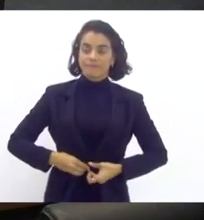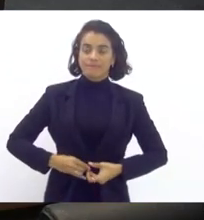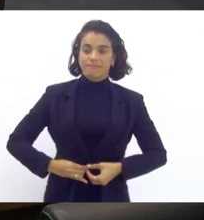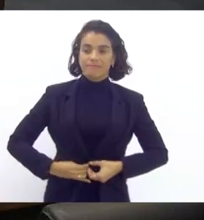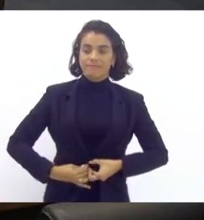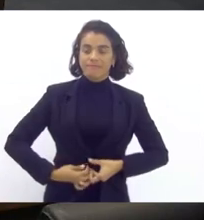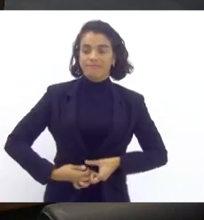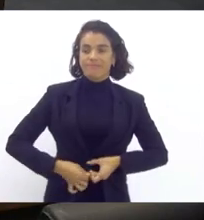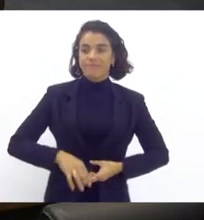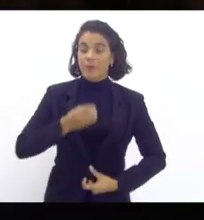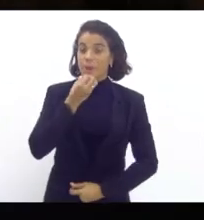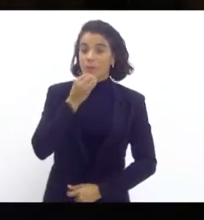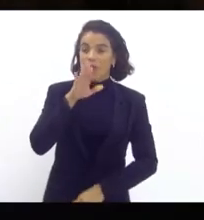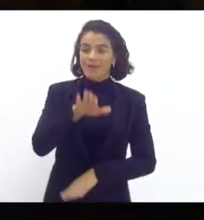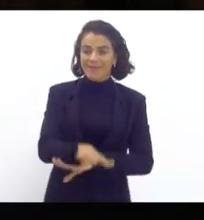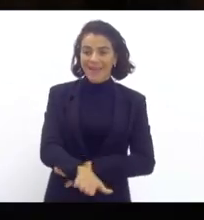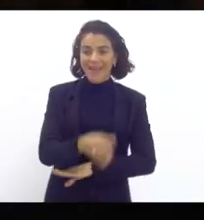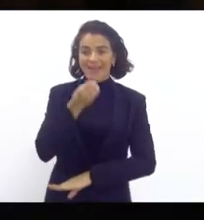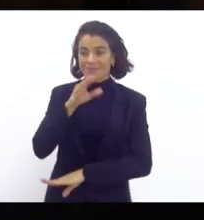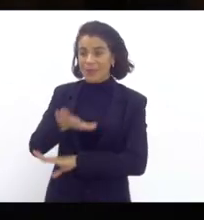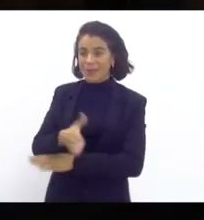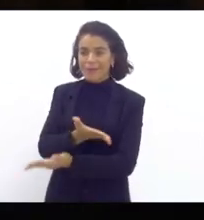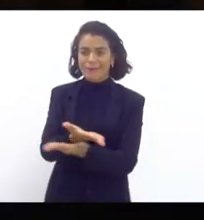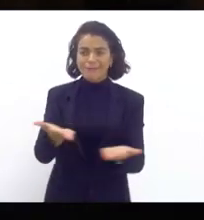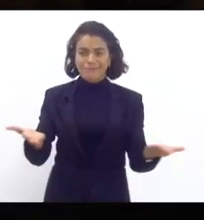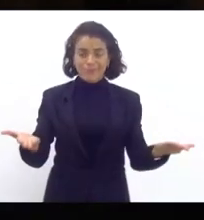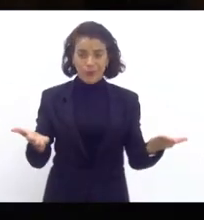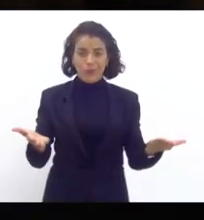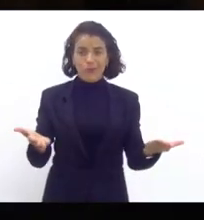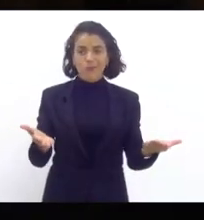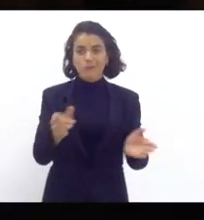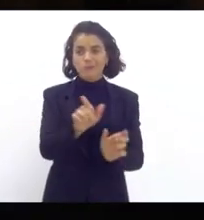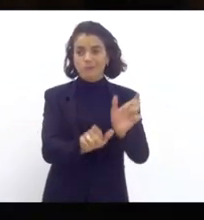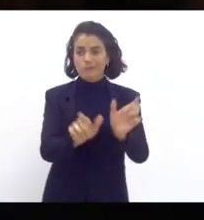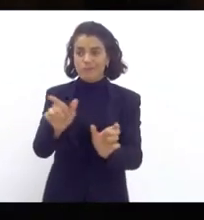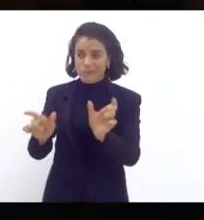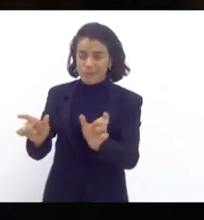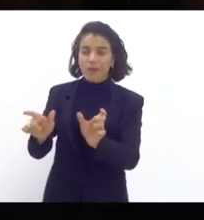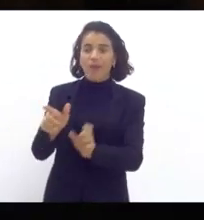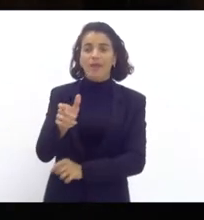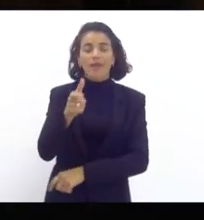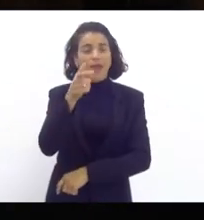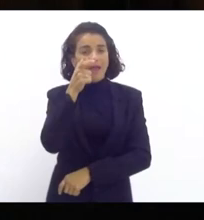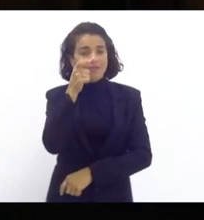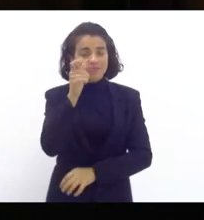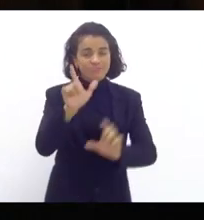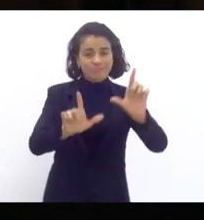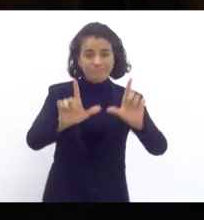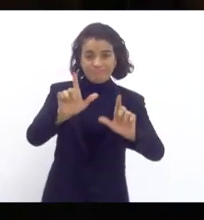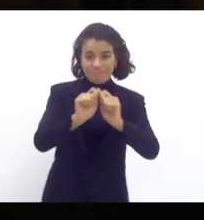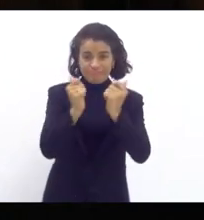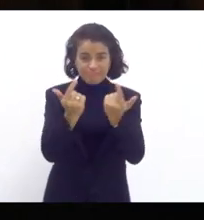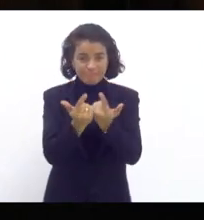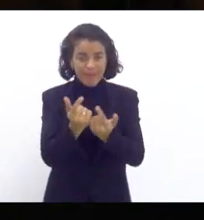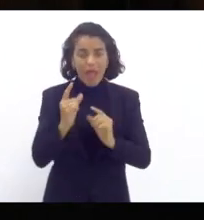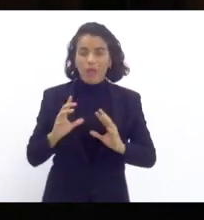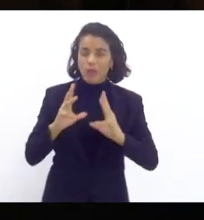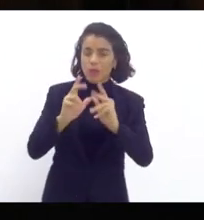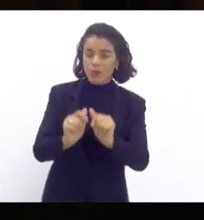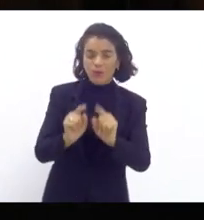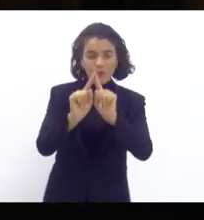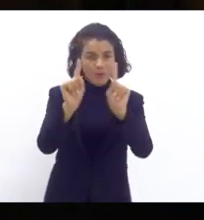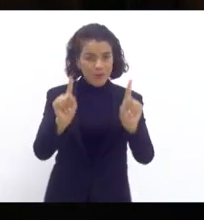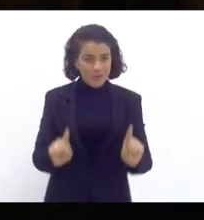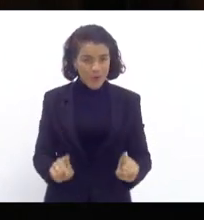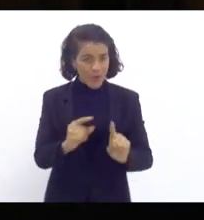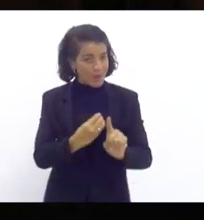Boa tarde, presidente Tiaju. Boa tarde a todos que nos assistem pela TV Alerj. Boa tarde a todos os funcionários